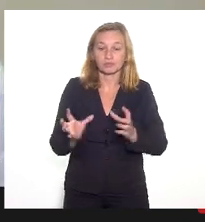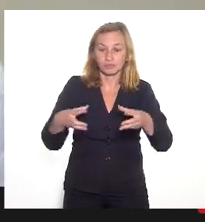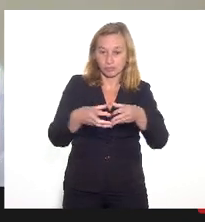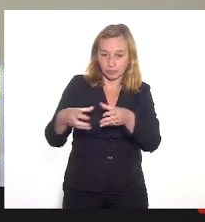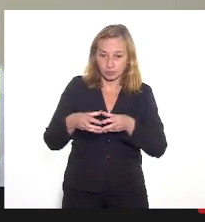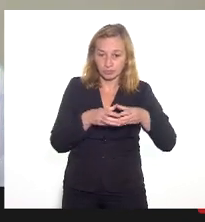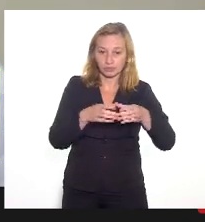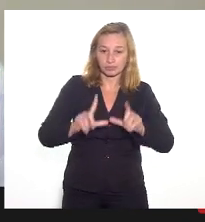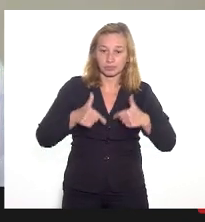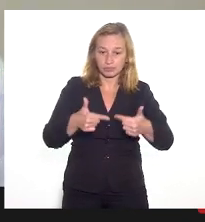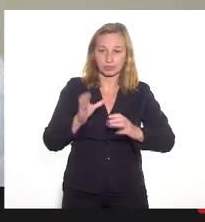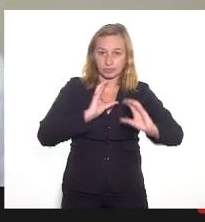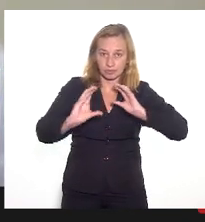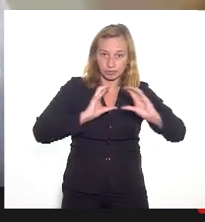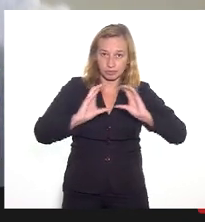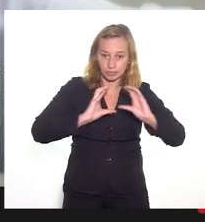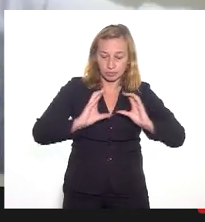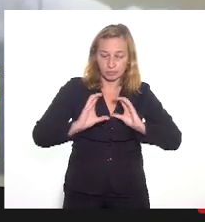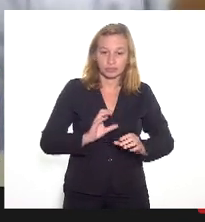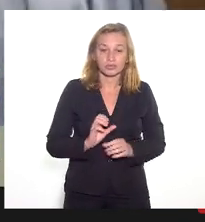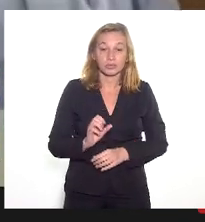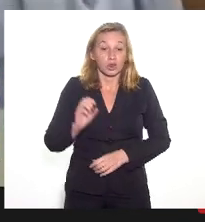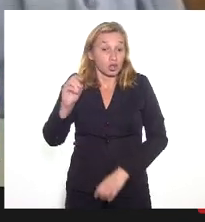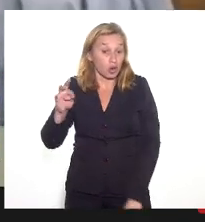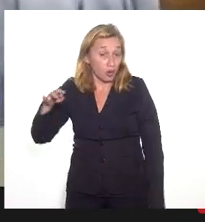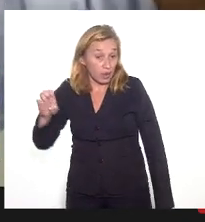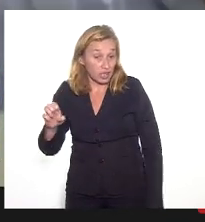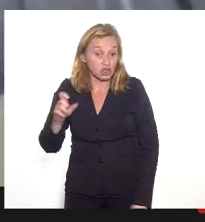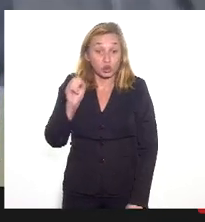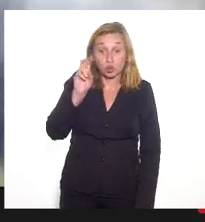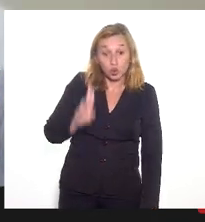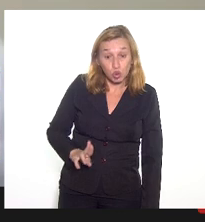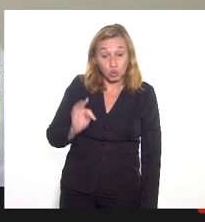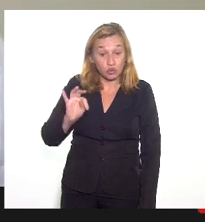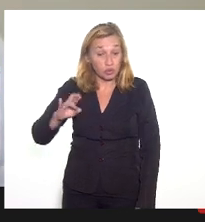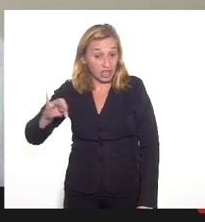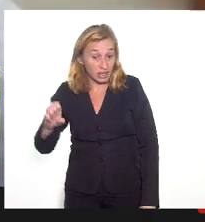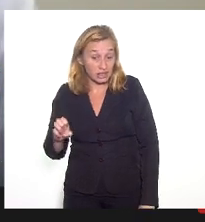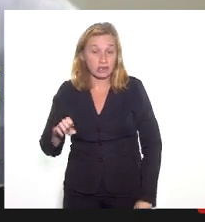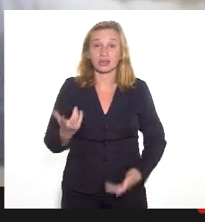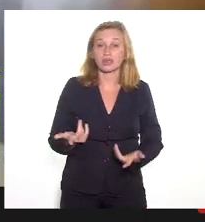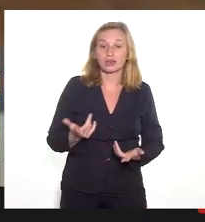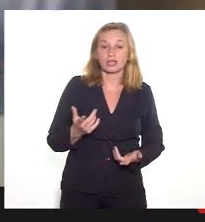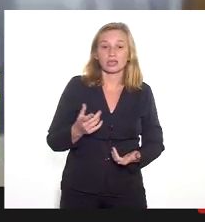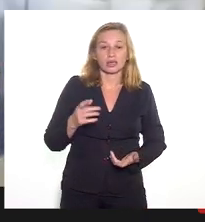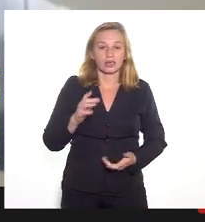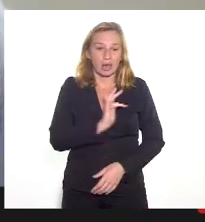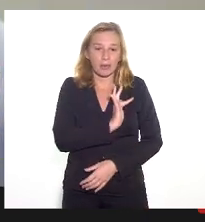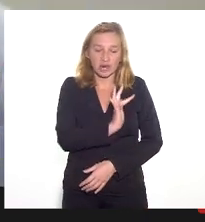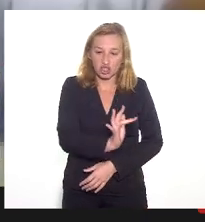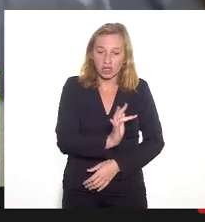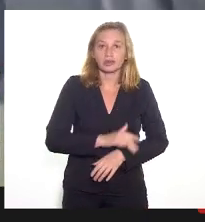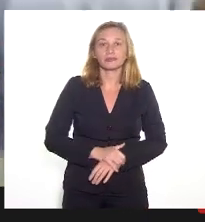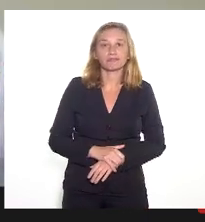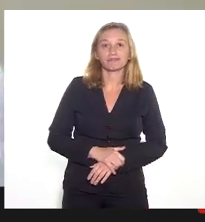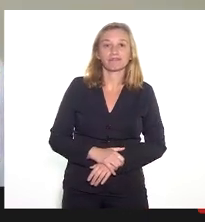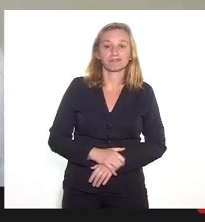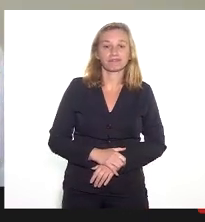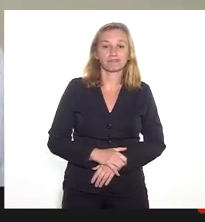que atuam no campo da comunicação, seja no Noroeste, seja no Sul Fluminense, seja na Baixada Fluminense, bom, que está na região metropolitana,